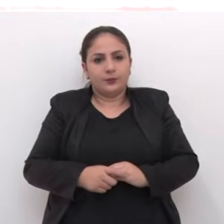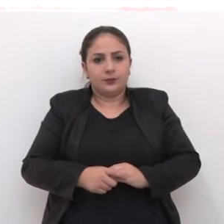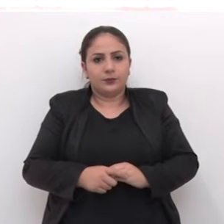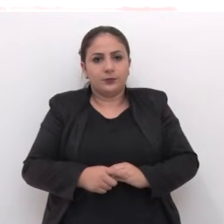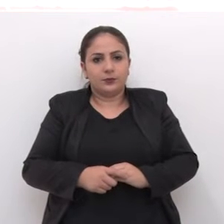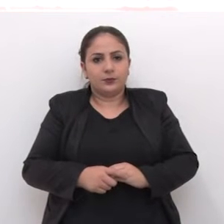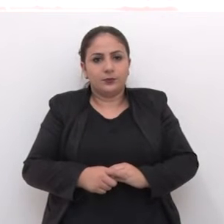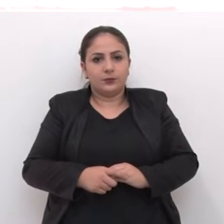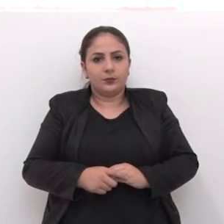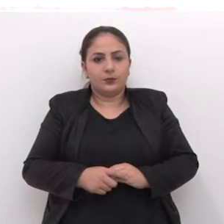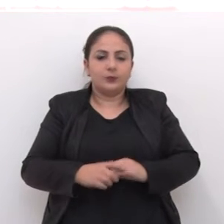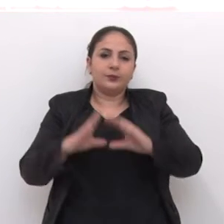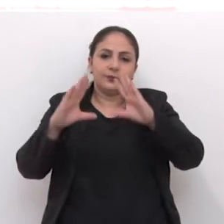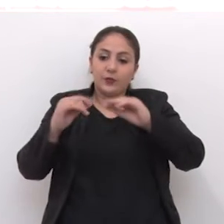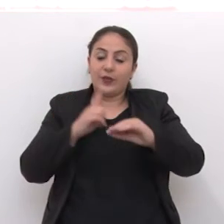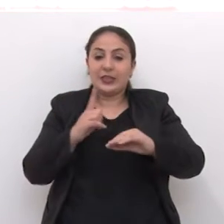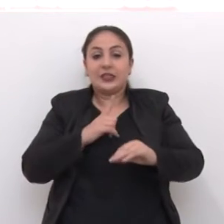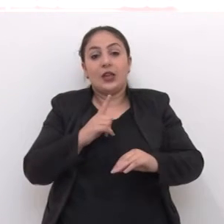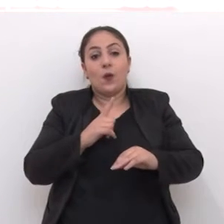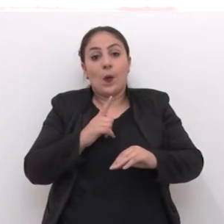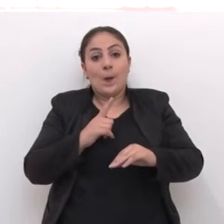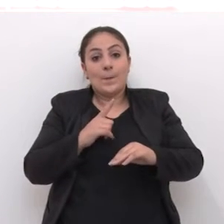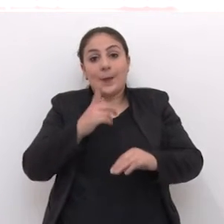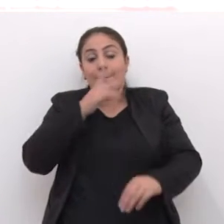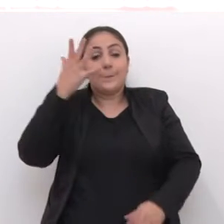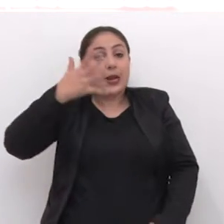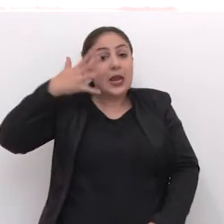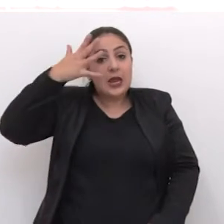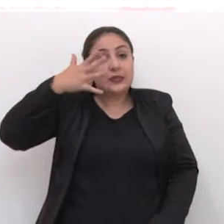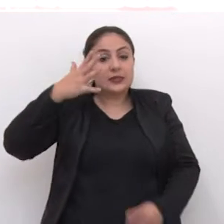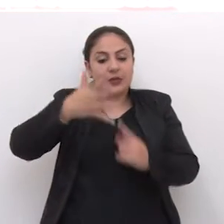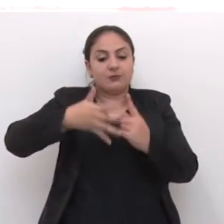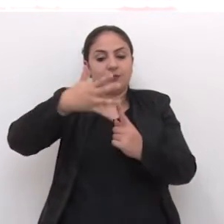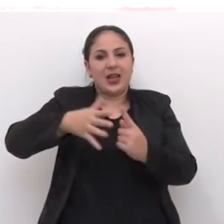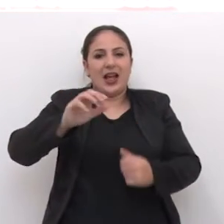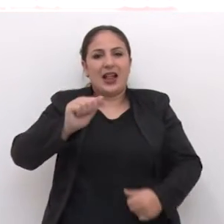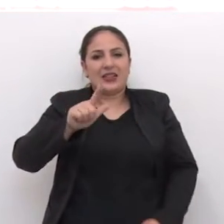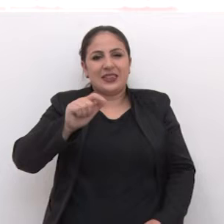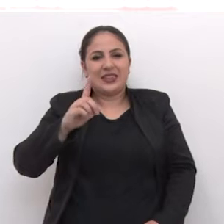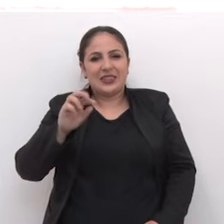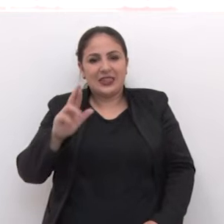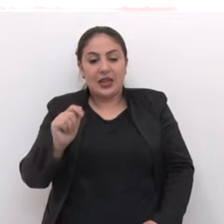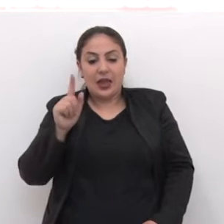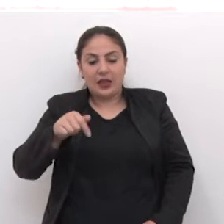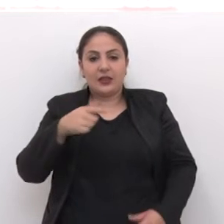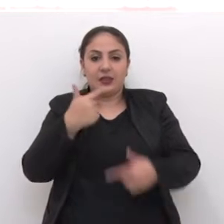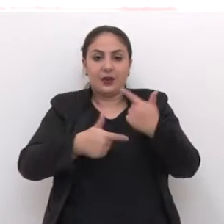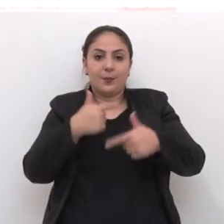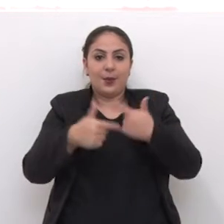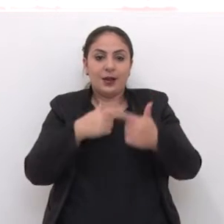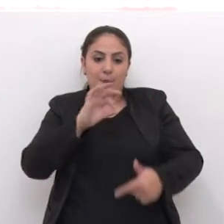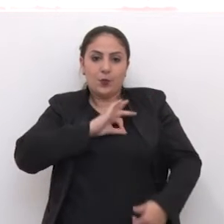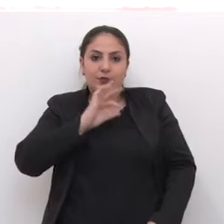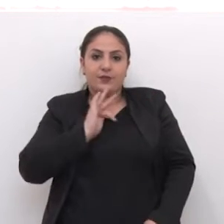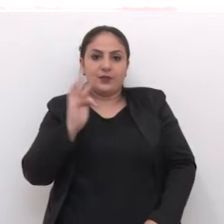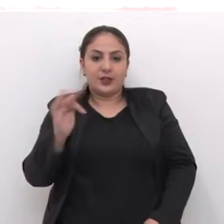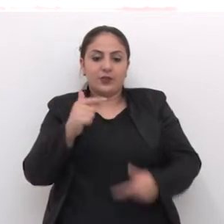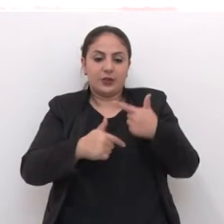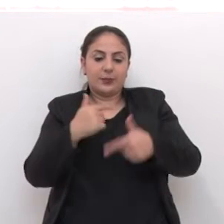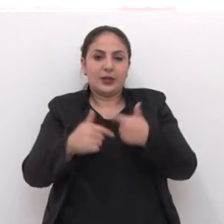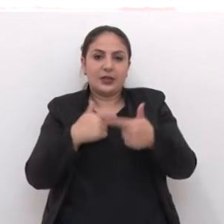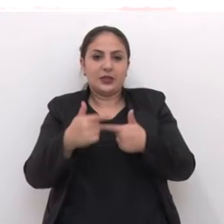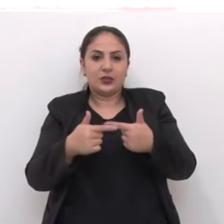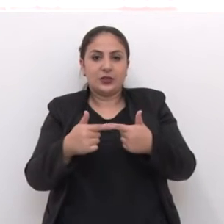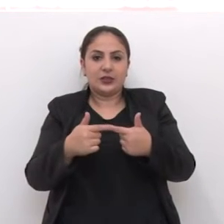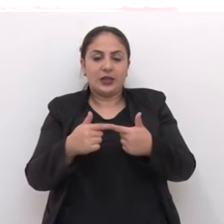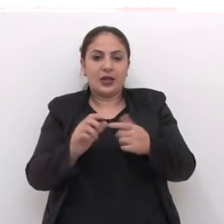contadores. E à noite a gente vai ter uma palestra com o Aldrey de Souza, que ele é um perito da Polícia Federal que está trabalhando na